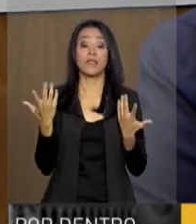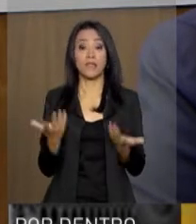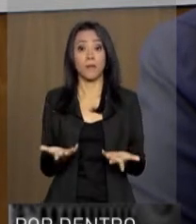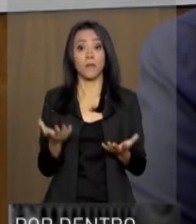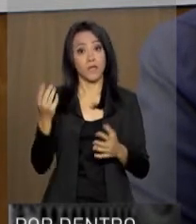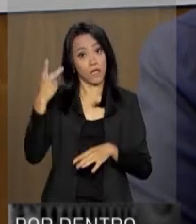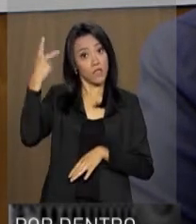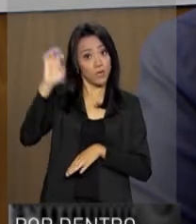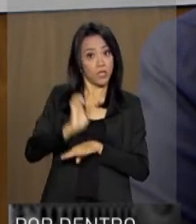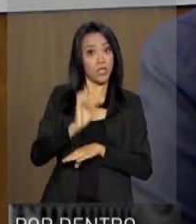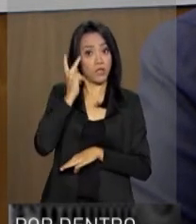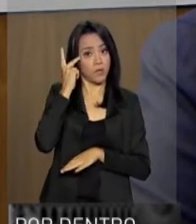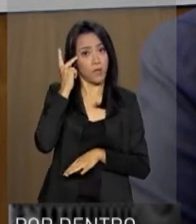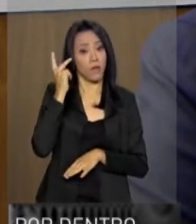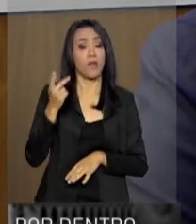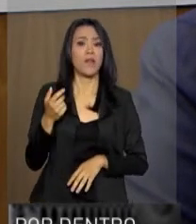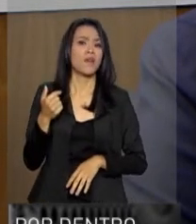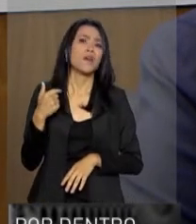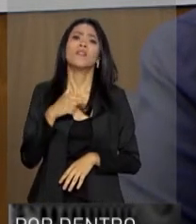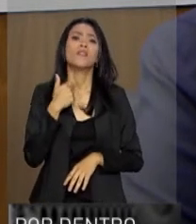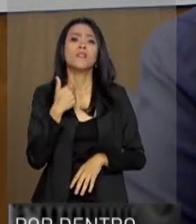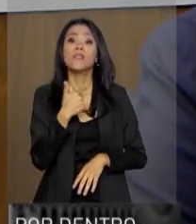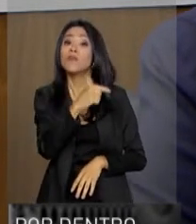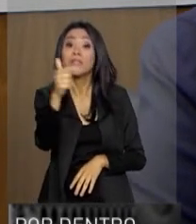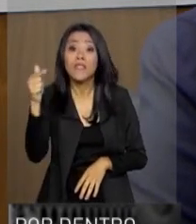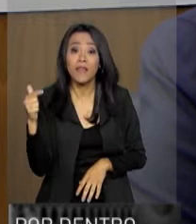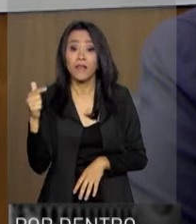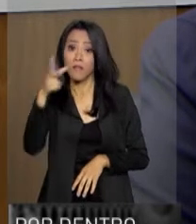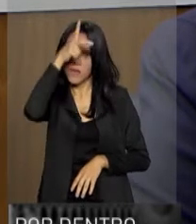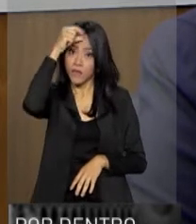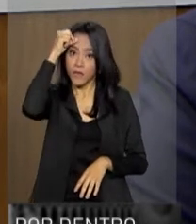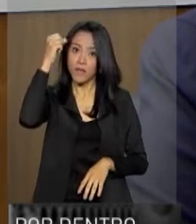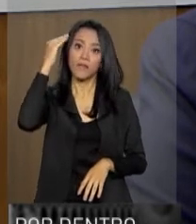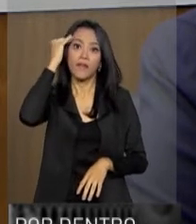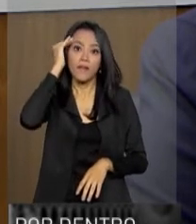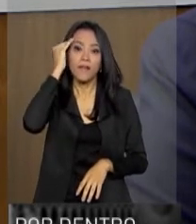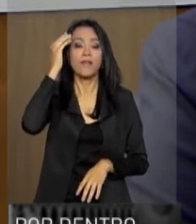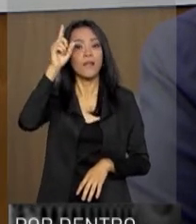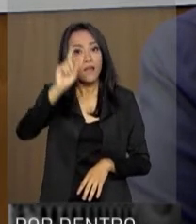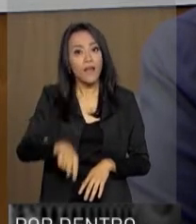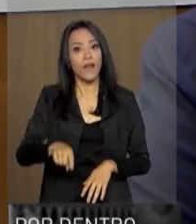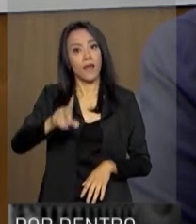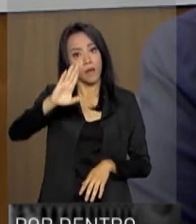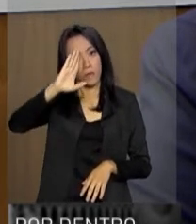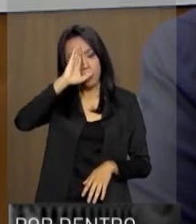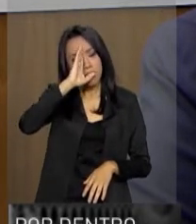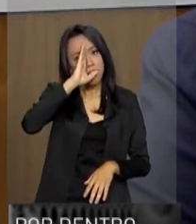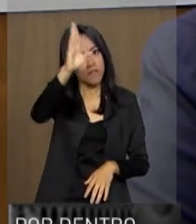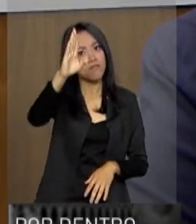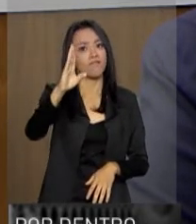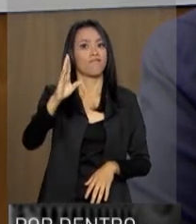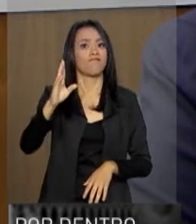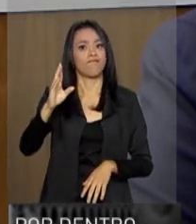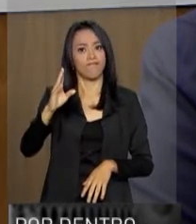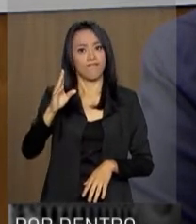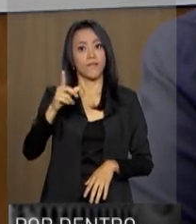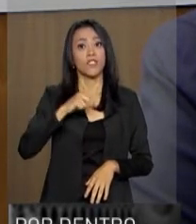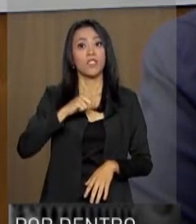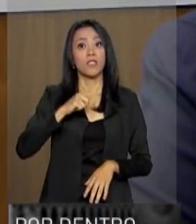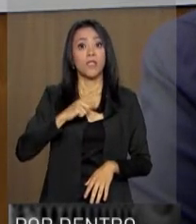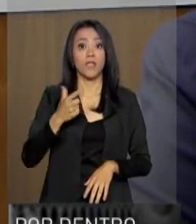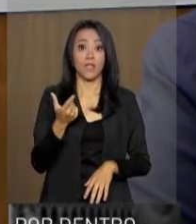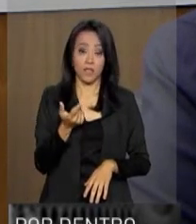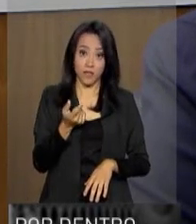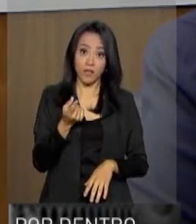a prefeito que não posso entender que seja prioridade é disponibilizar recursos para uma antena